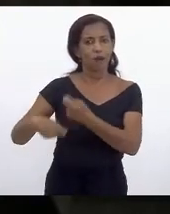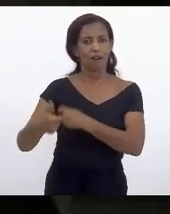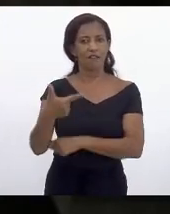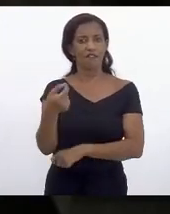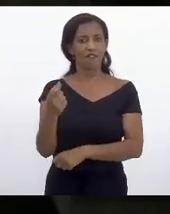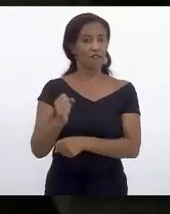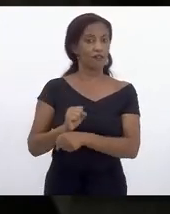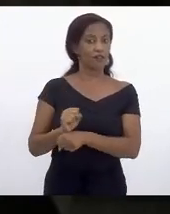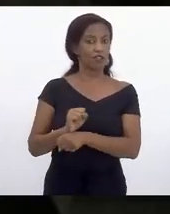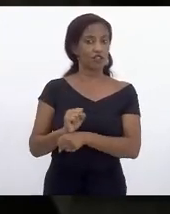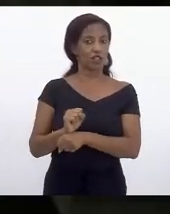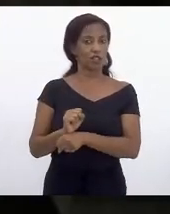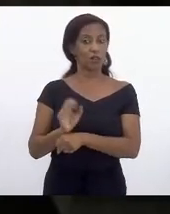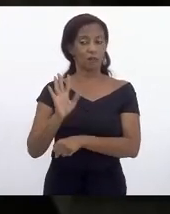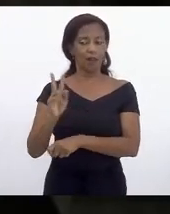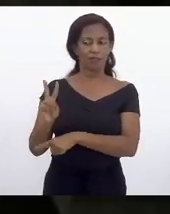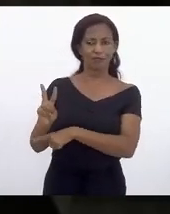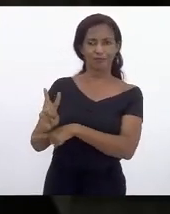anos,